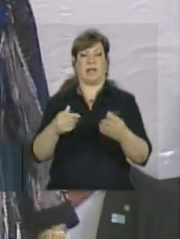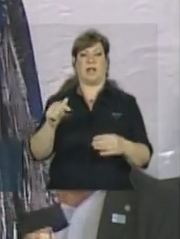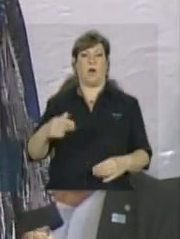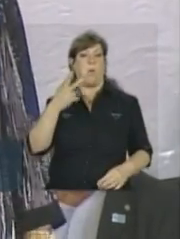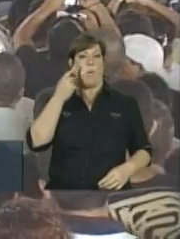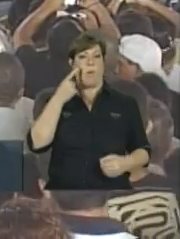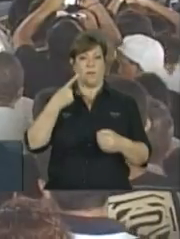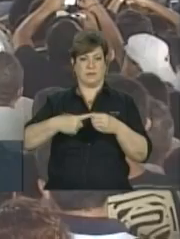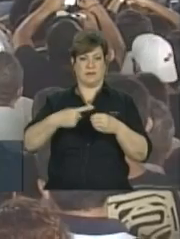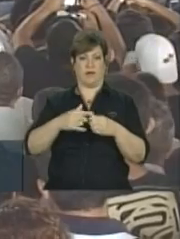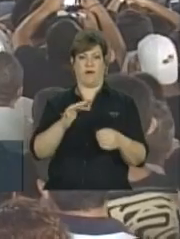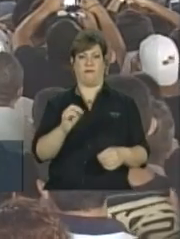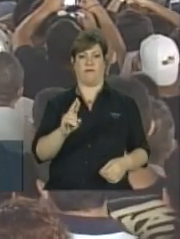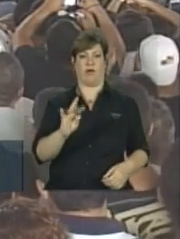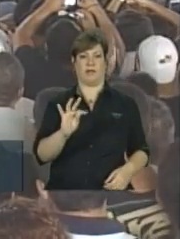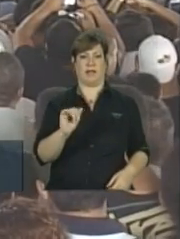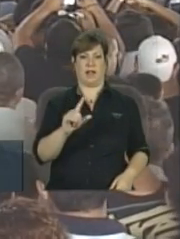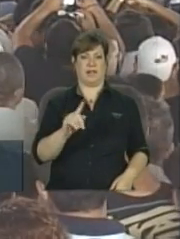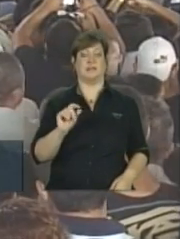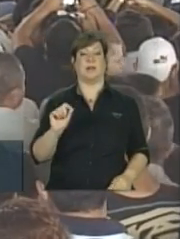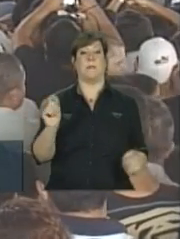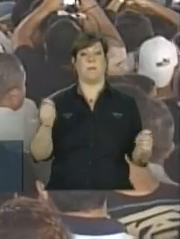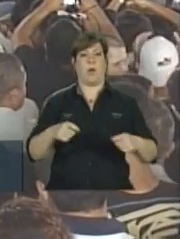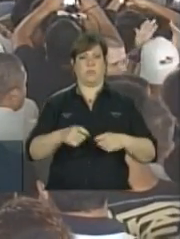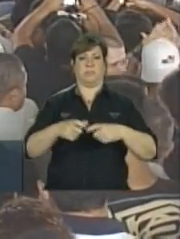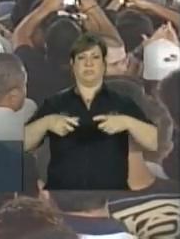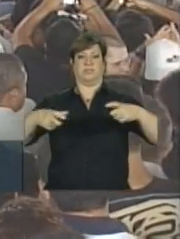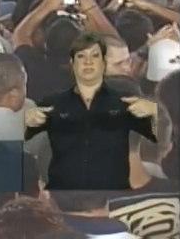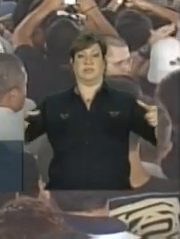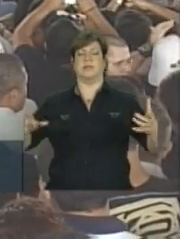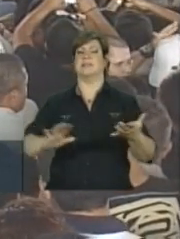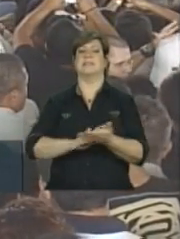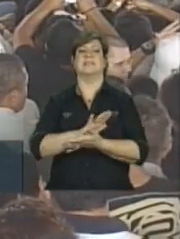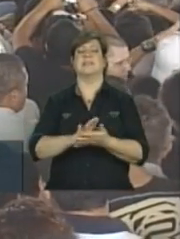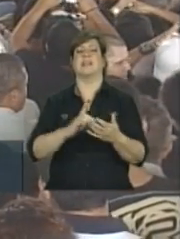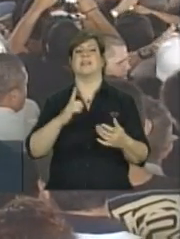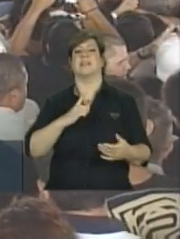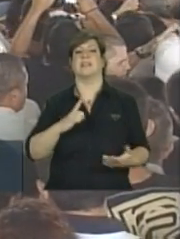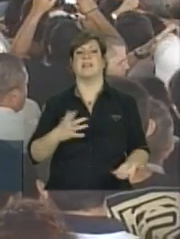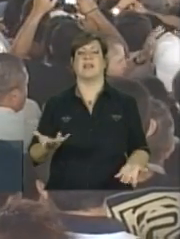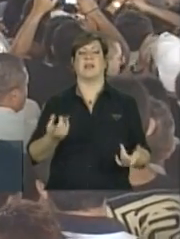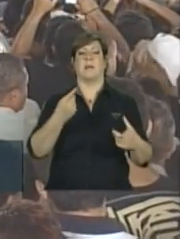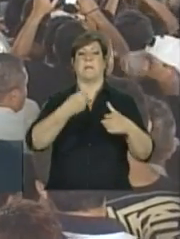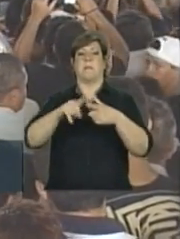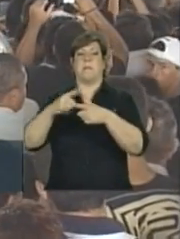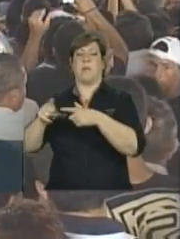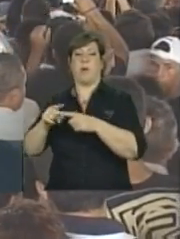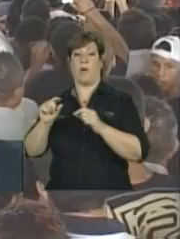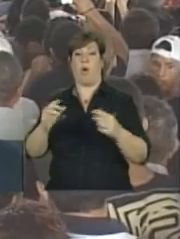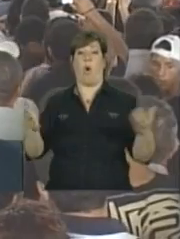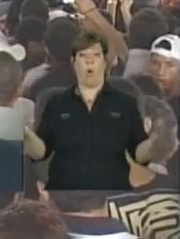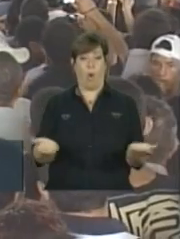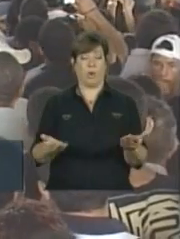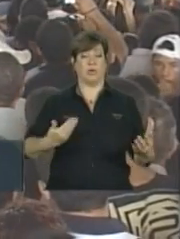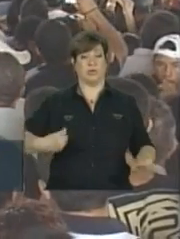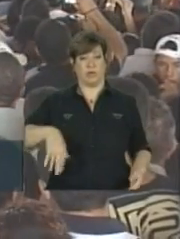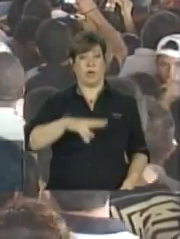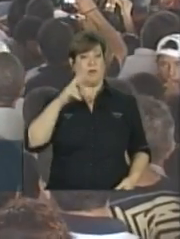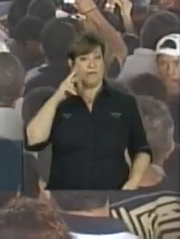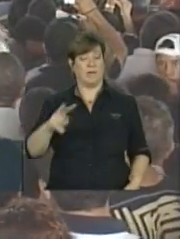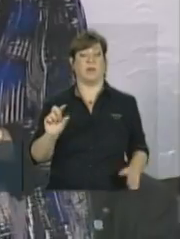ela possa crescer sem ter aqueles problemas que hoje nós